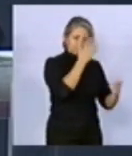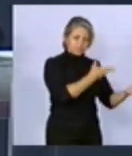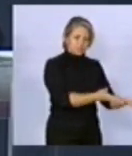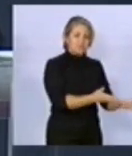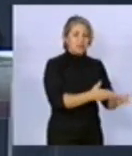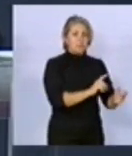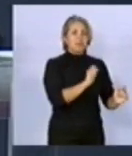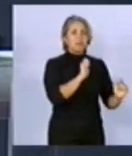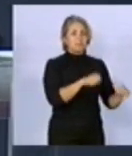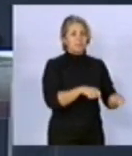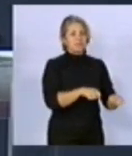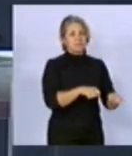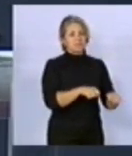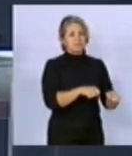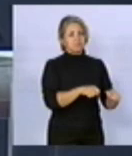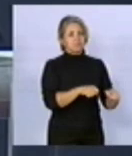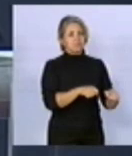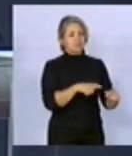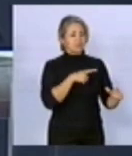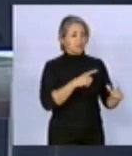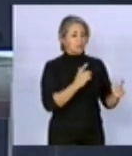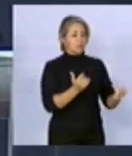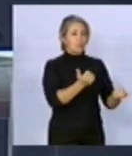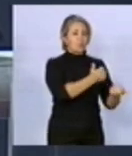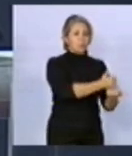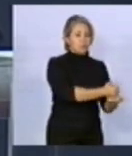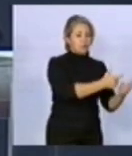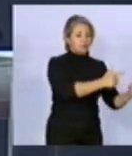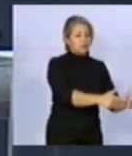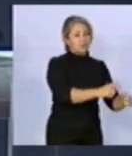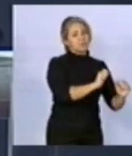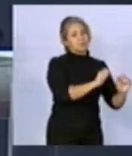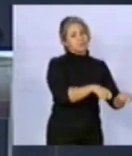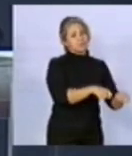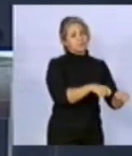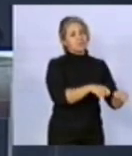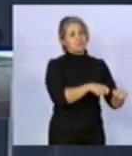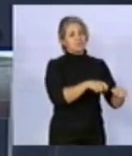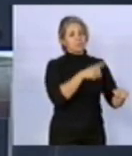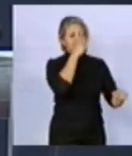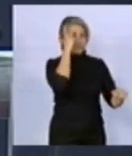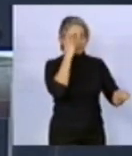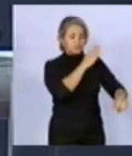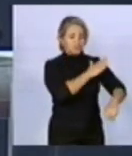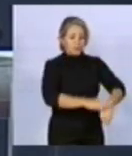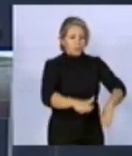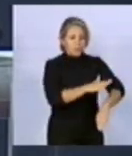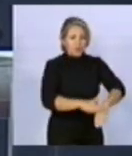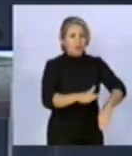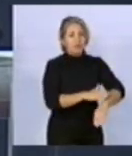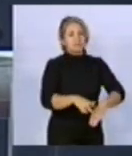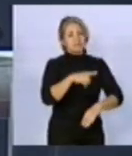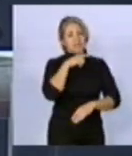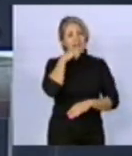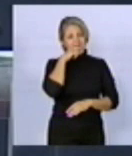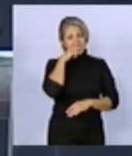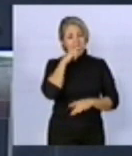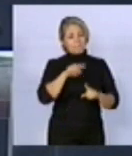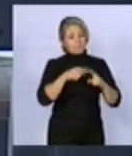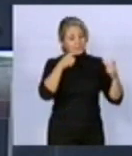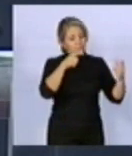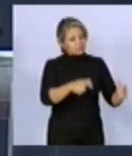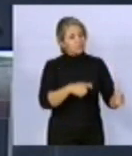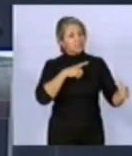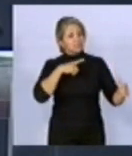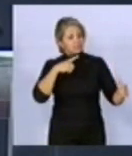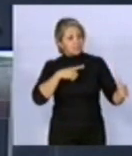a ocupar cargos possíveis da moda mão de obra de cortadores de cana e assumo hoje teve